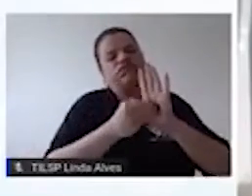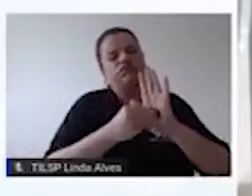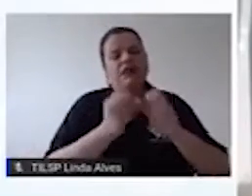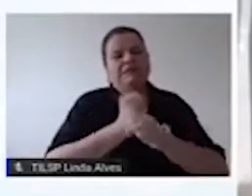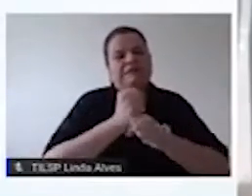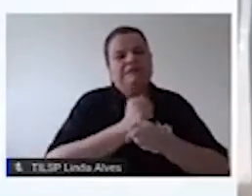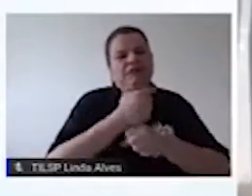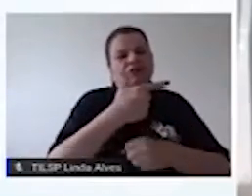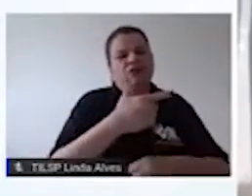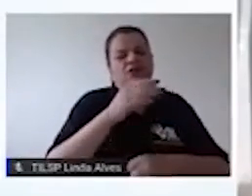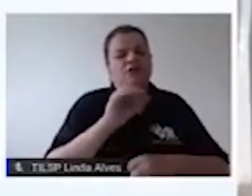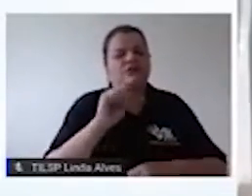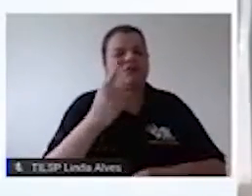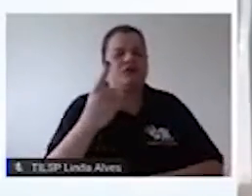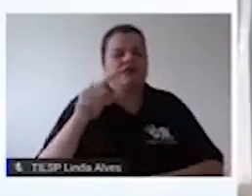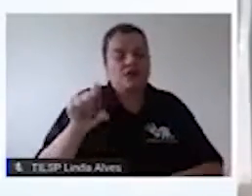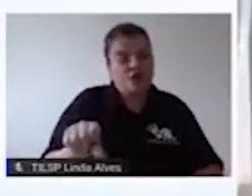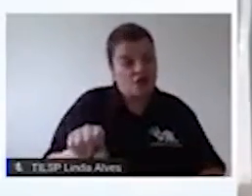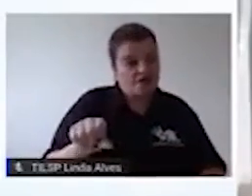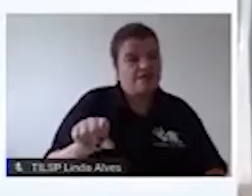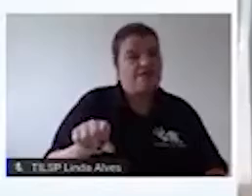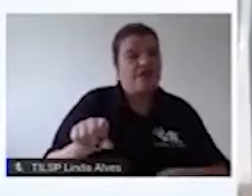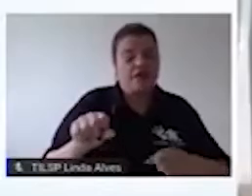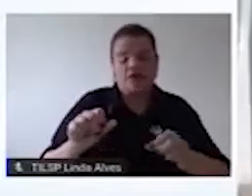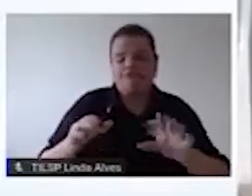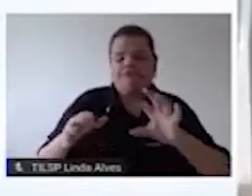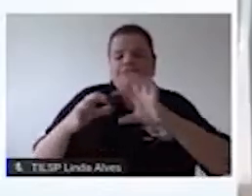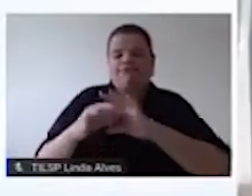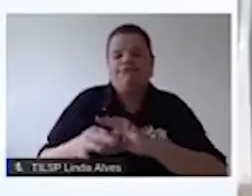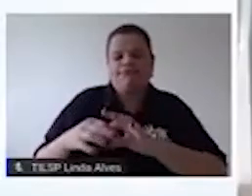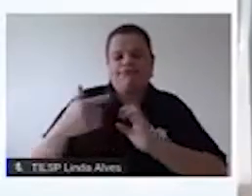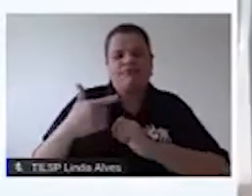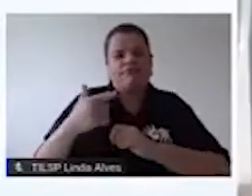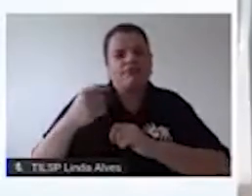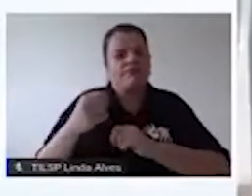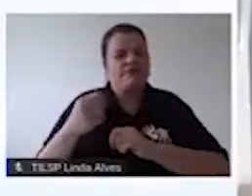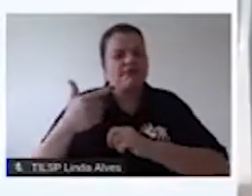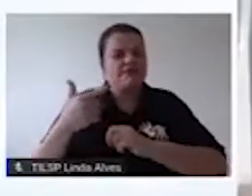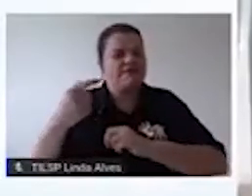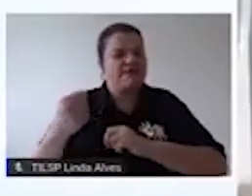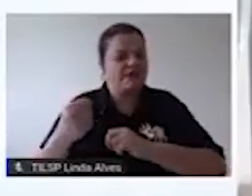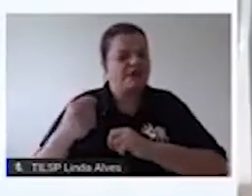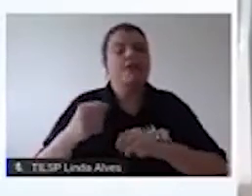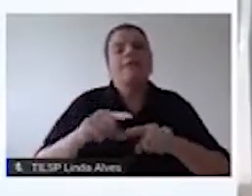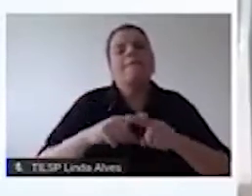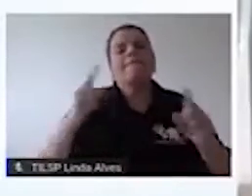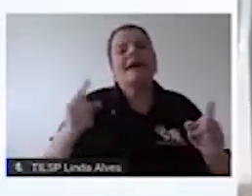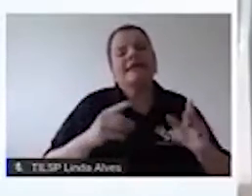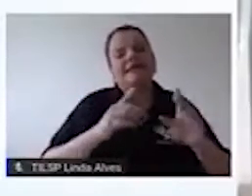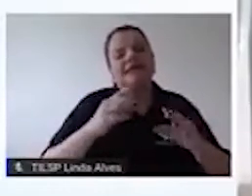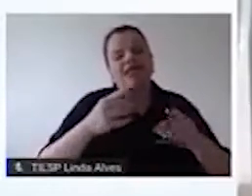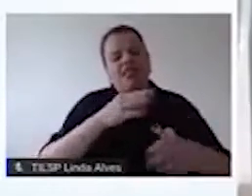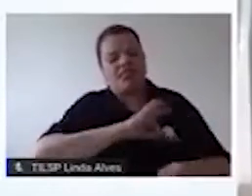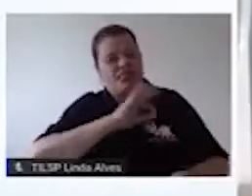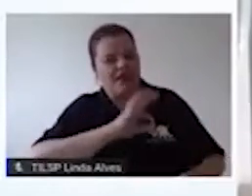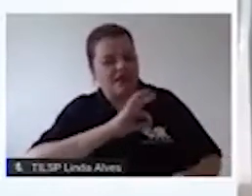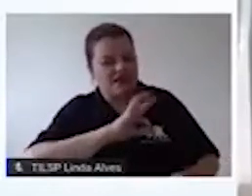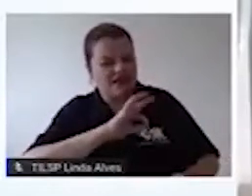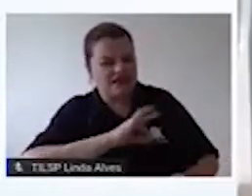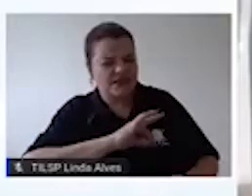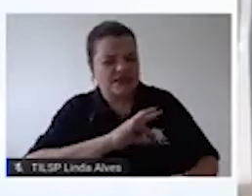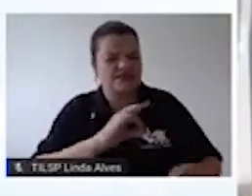2019, pega poucos dados de 2020, mas as delegacias, os dados que foram apurados durante o ano de